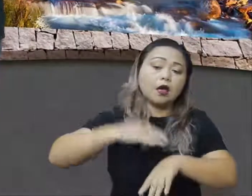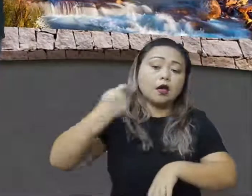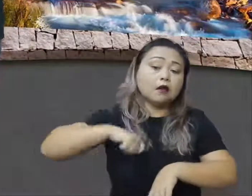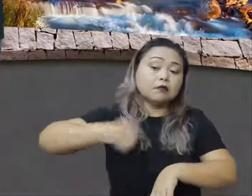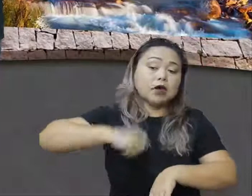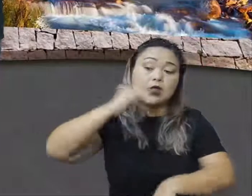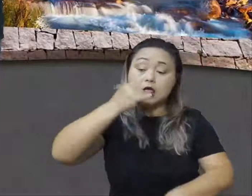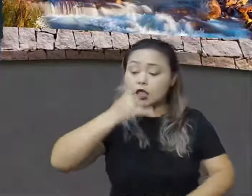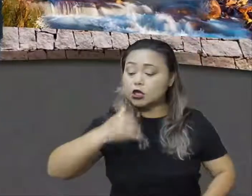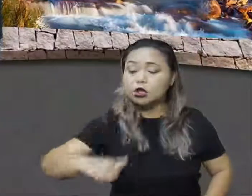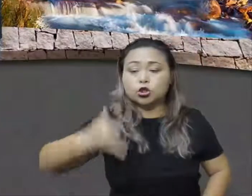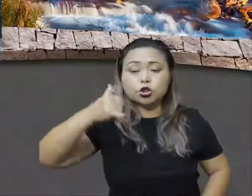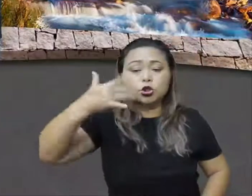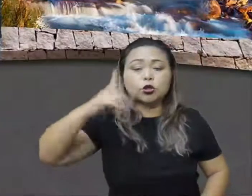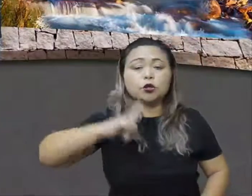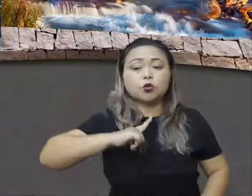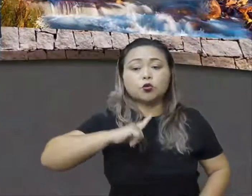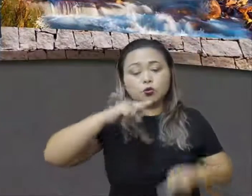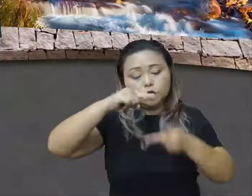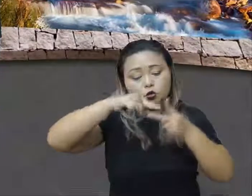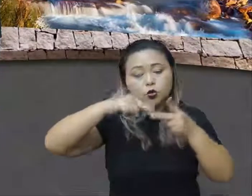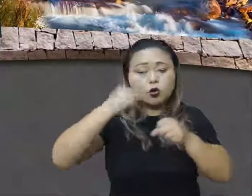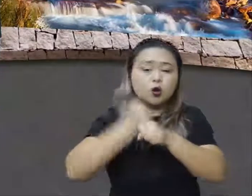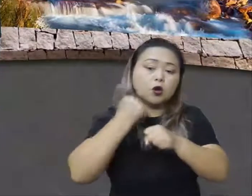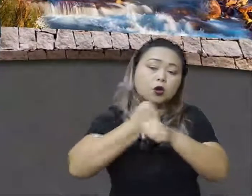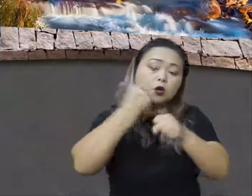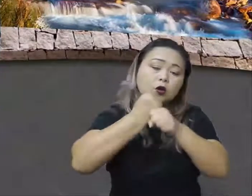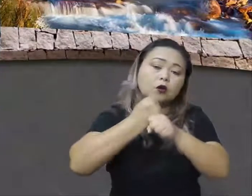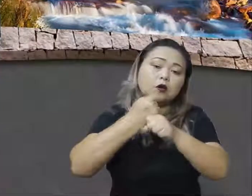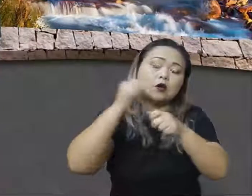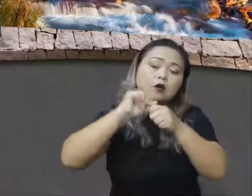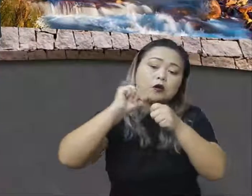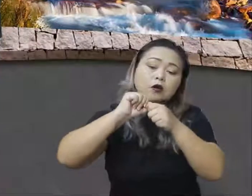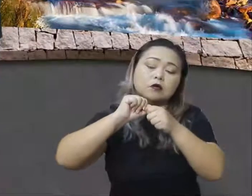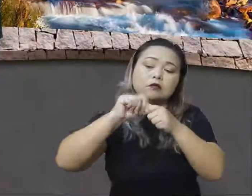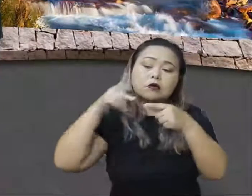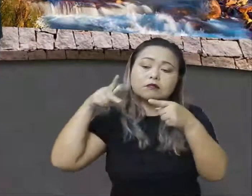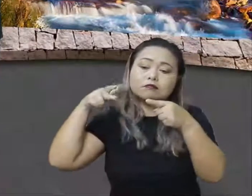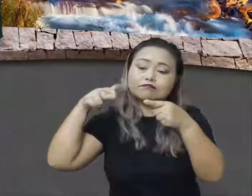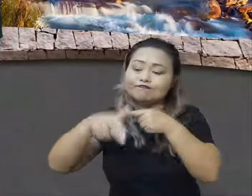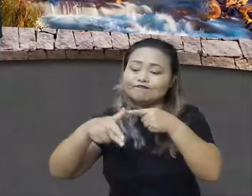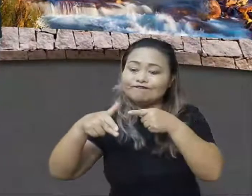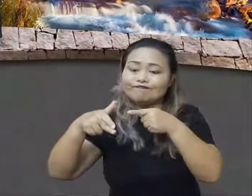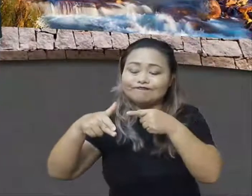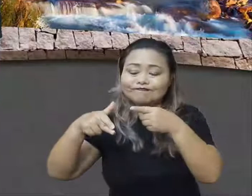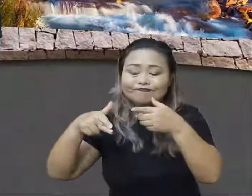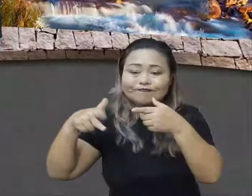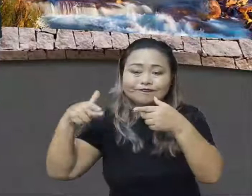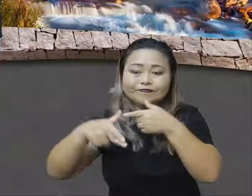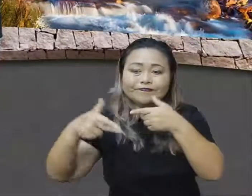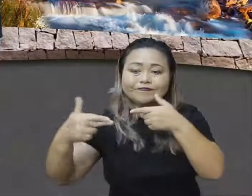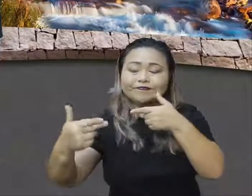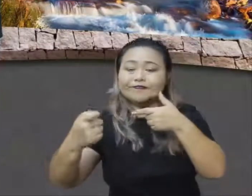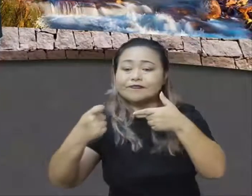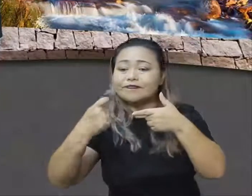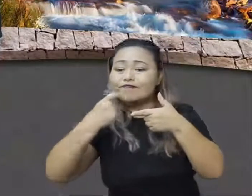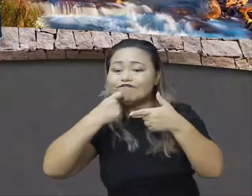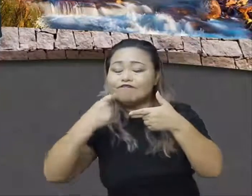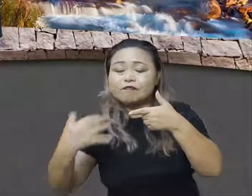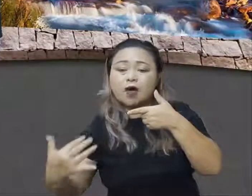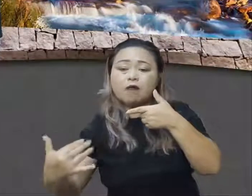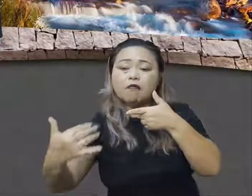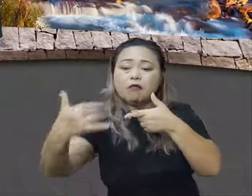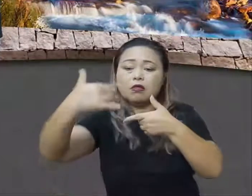energia, construiu 2 grandes hidrelétricas, interrompendo o caminho de várias